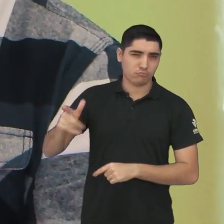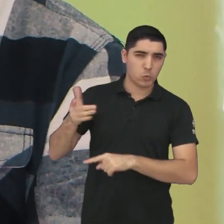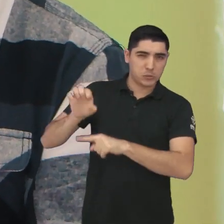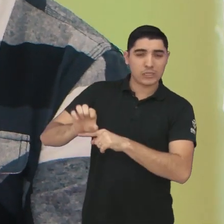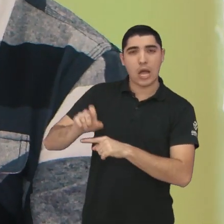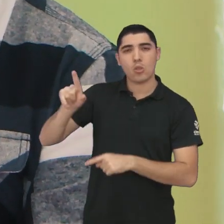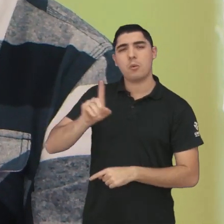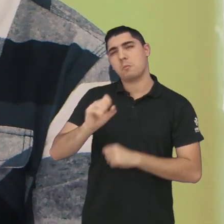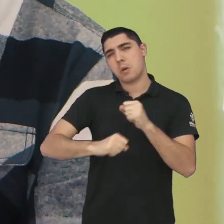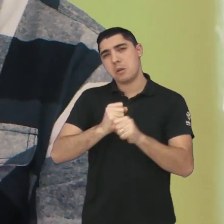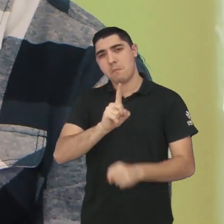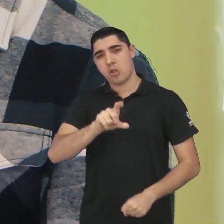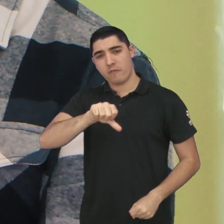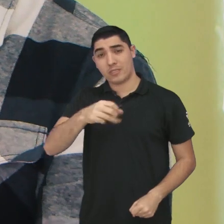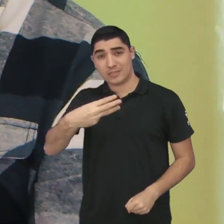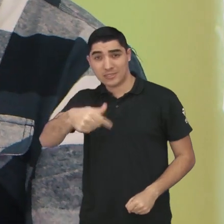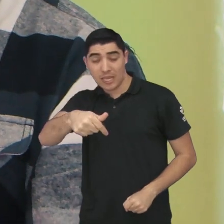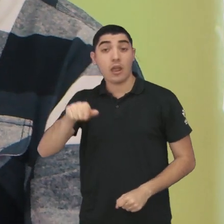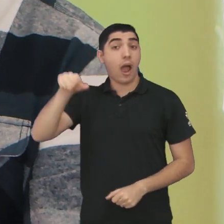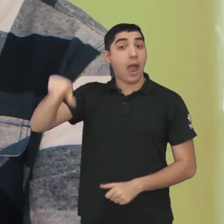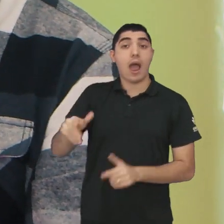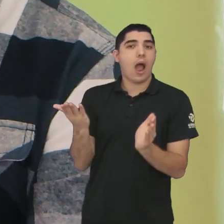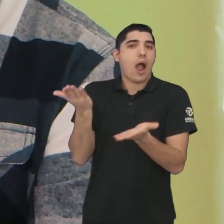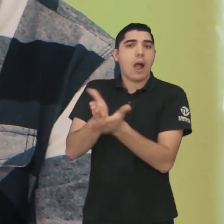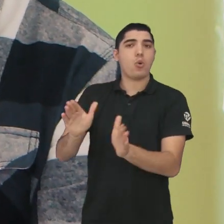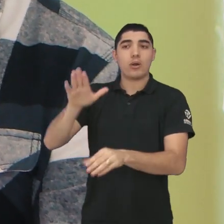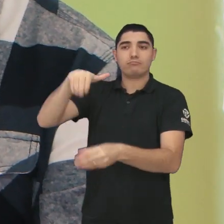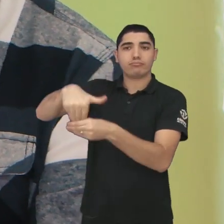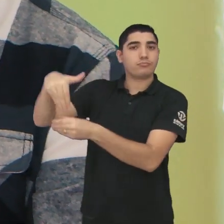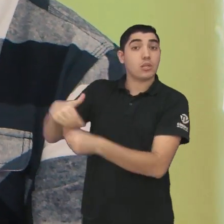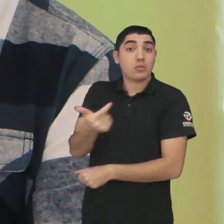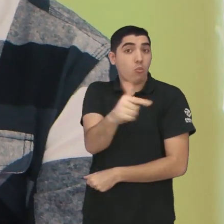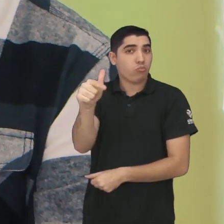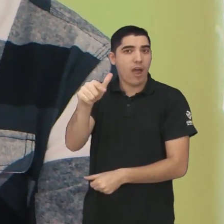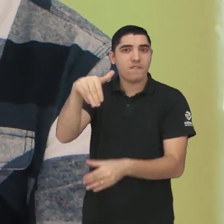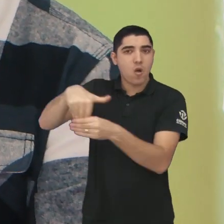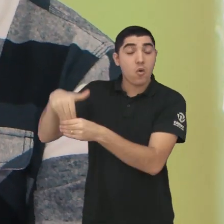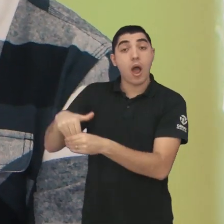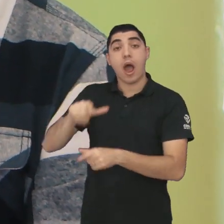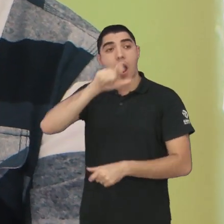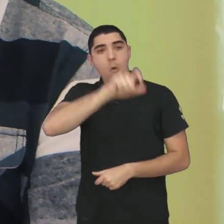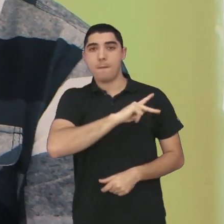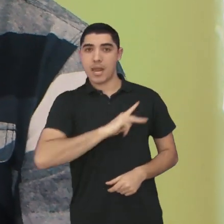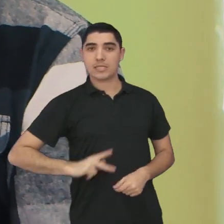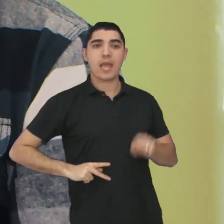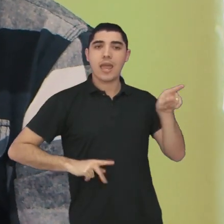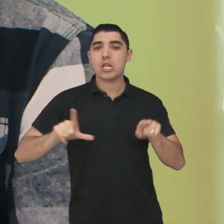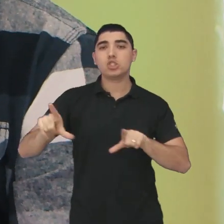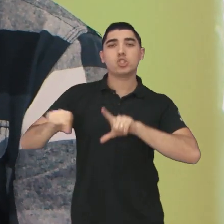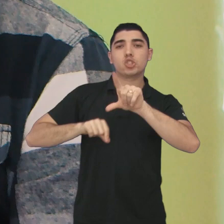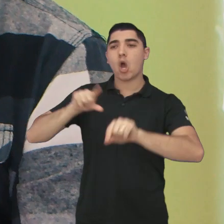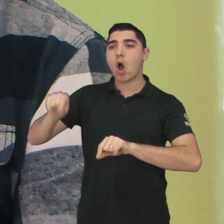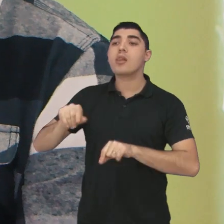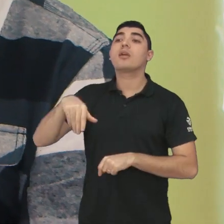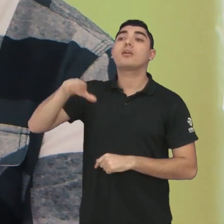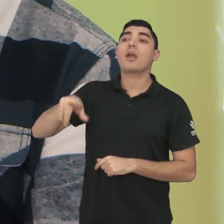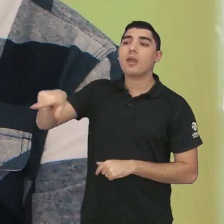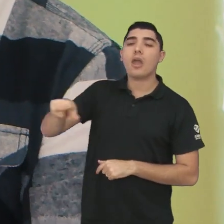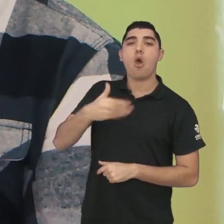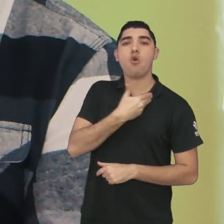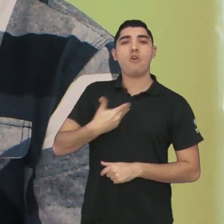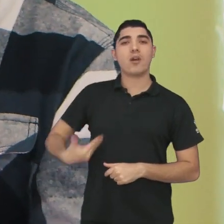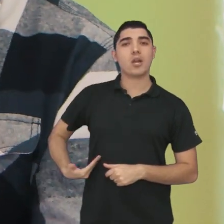ter os prefeitos sanitários, né, sendo trabalhados também na cidade. Então, naquele período, especialmente do Estado